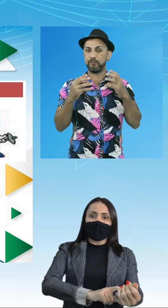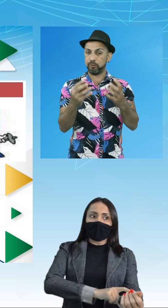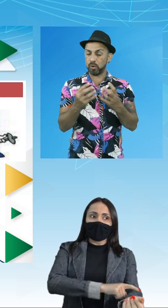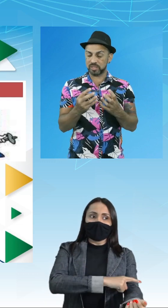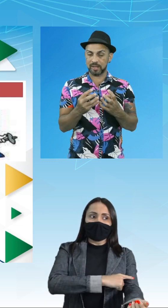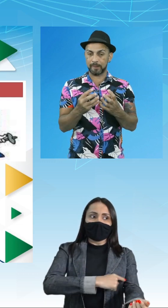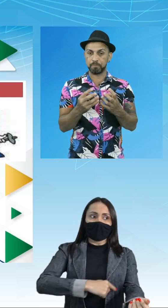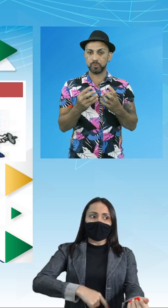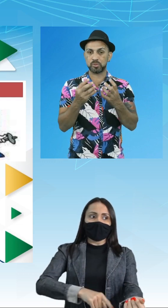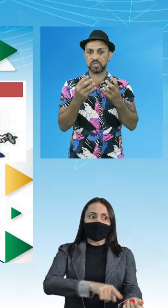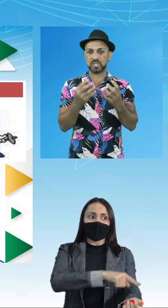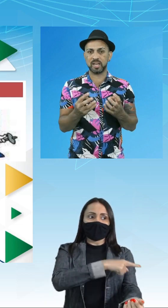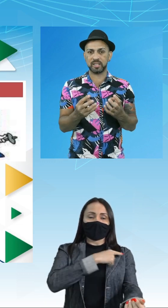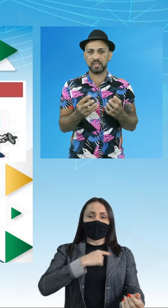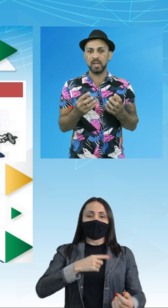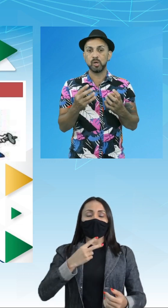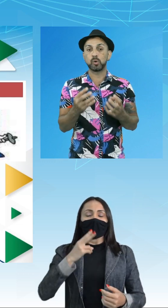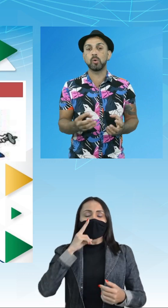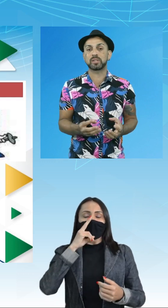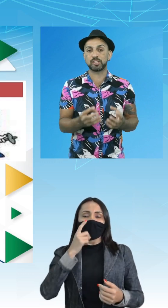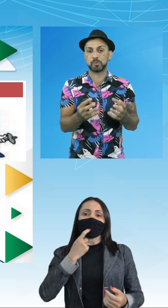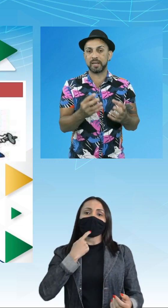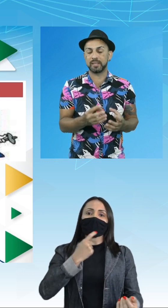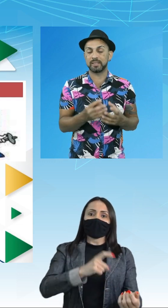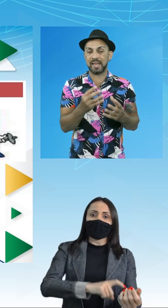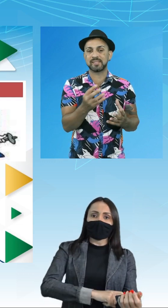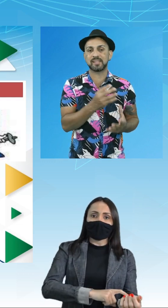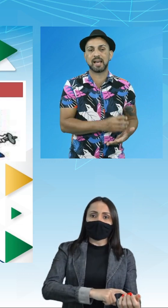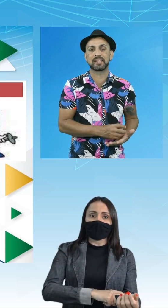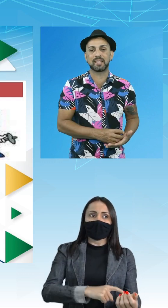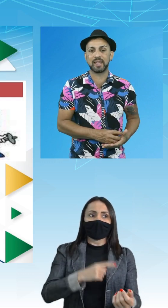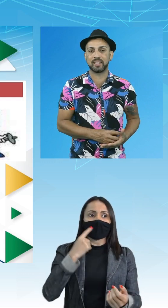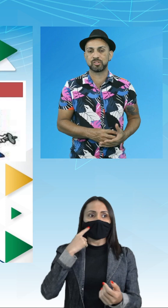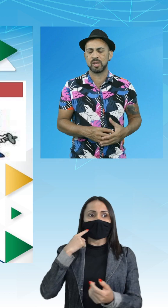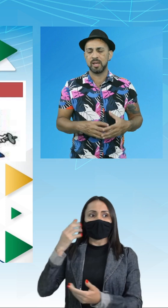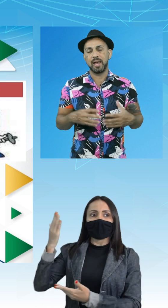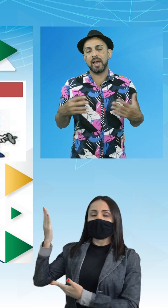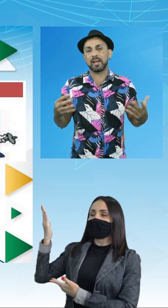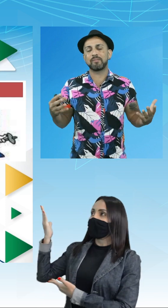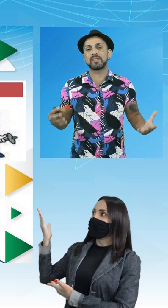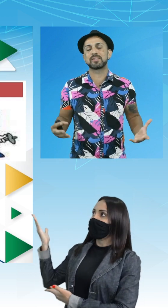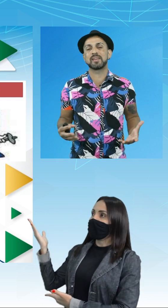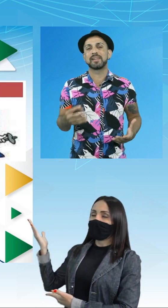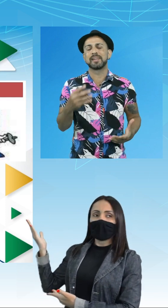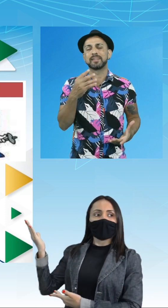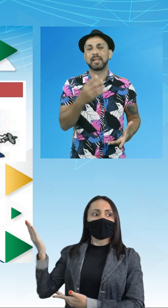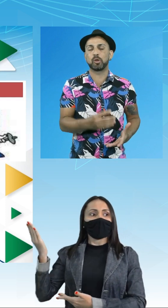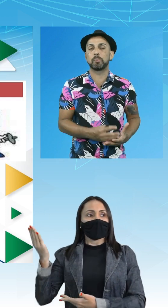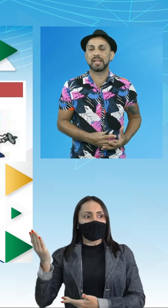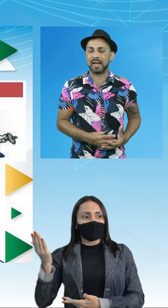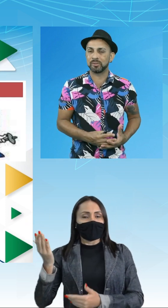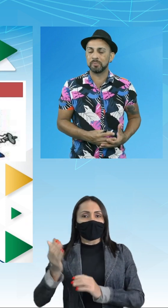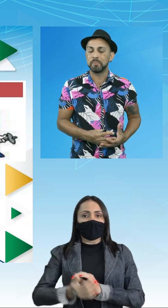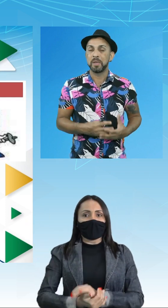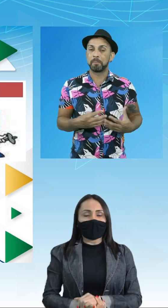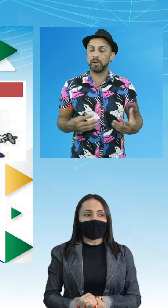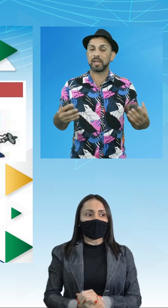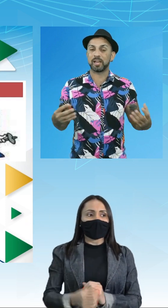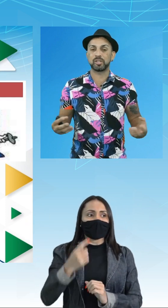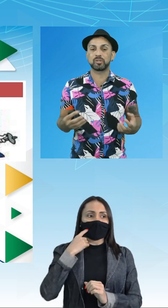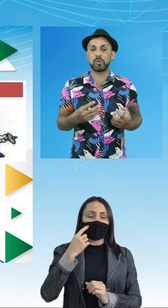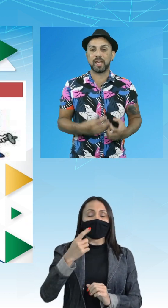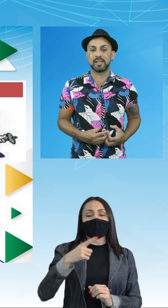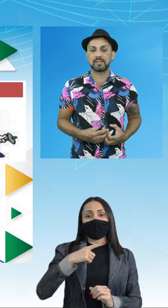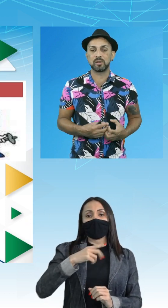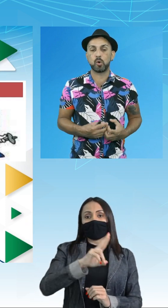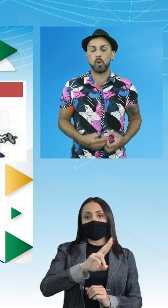a força do sangue contra as paredes dessas artérias, ela vai ser denominado pelo que a